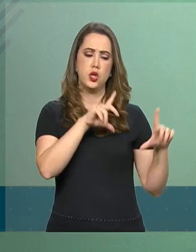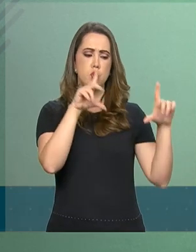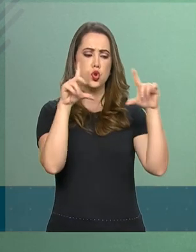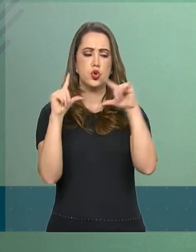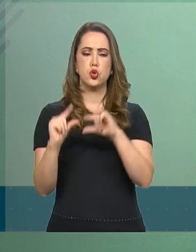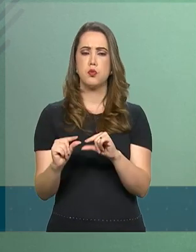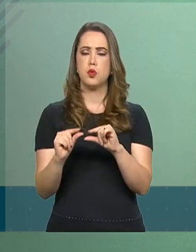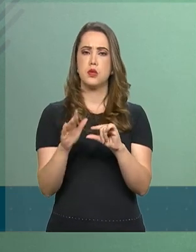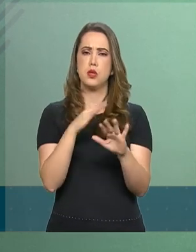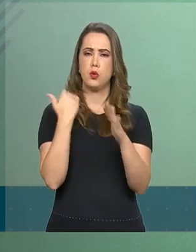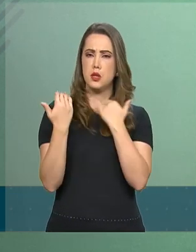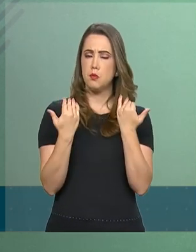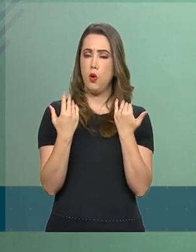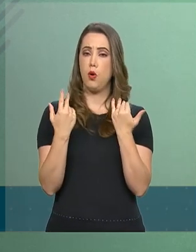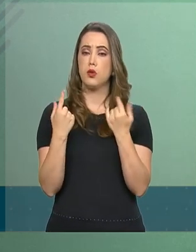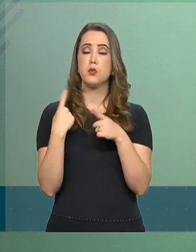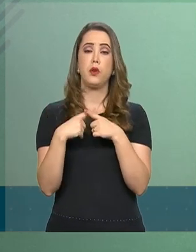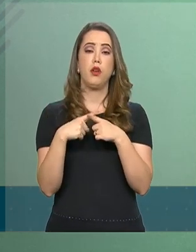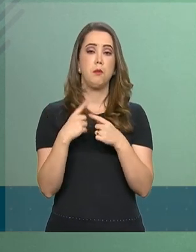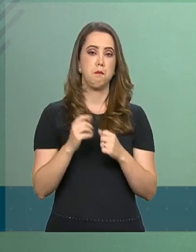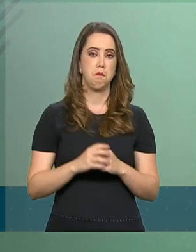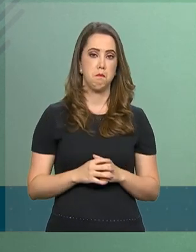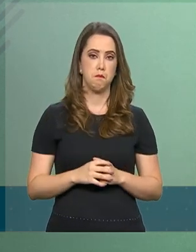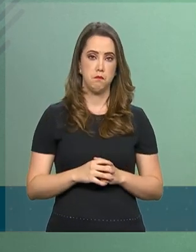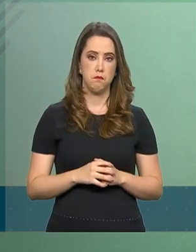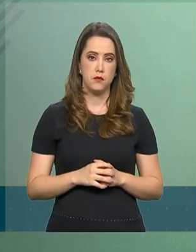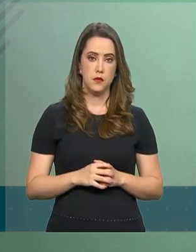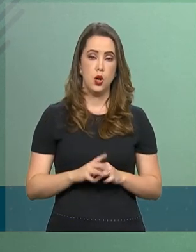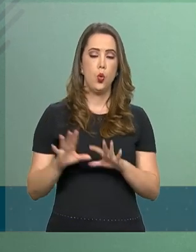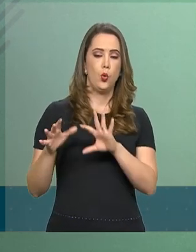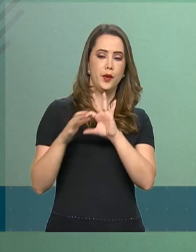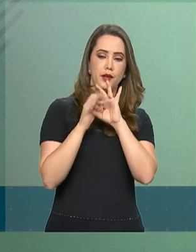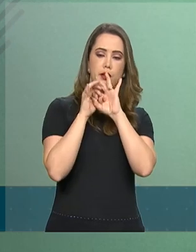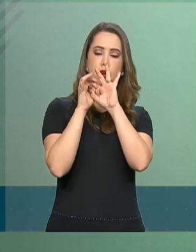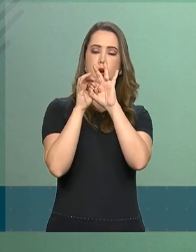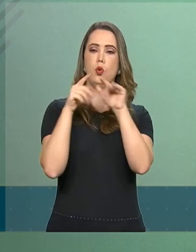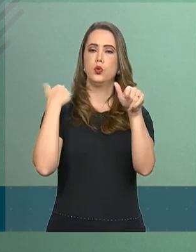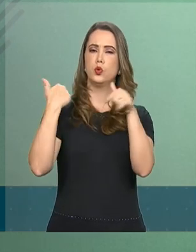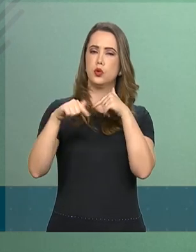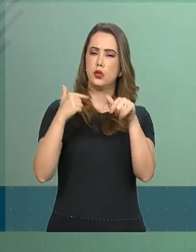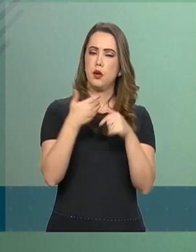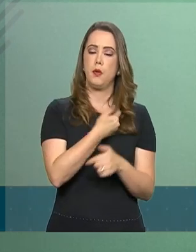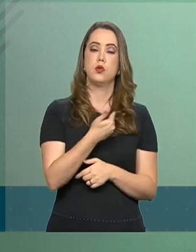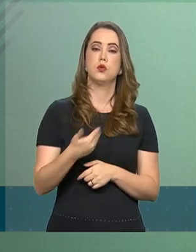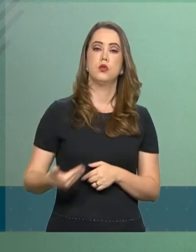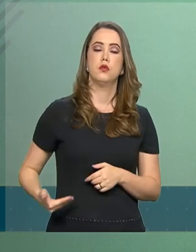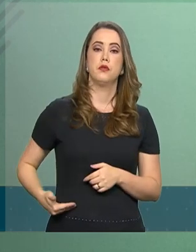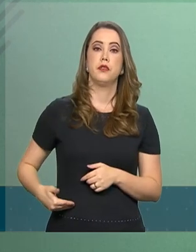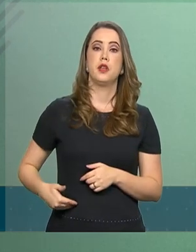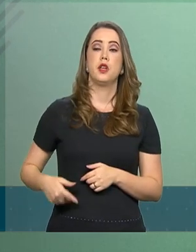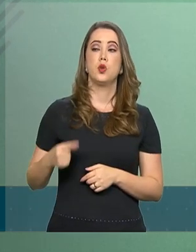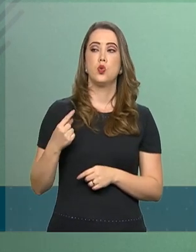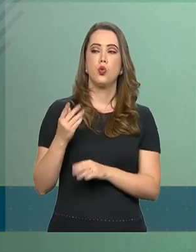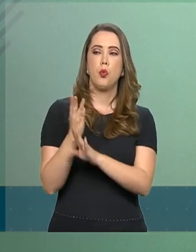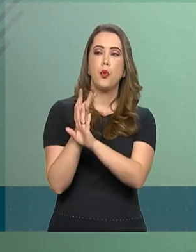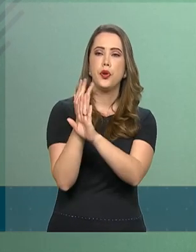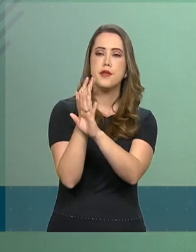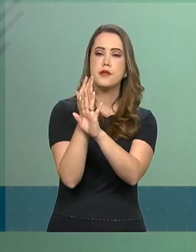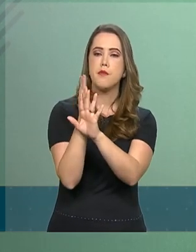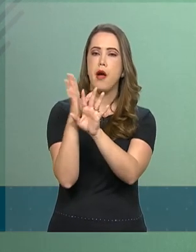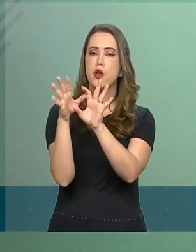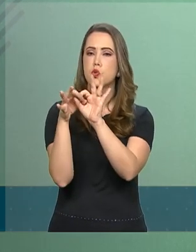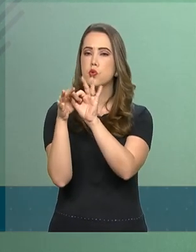é fruto de um trabalho integrado dos governos municipais estaduais